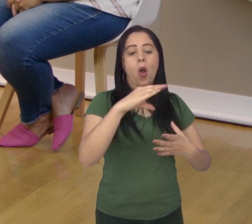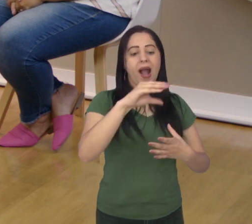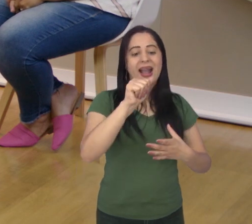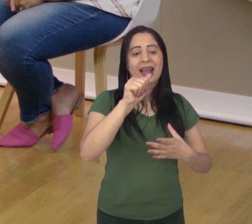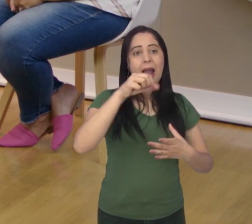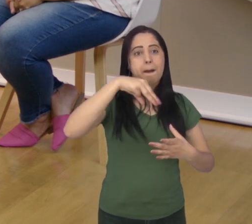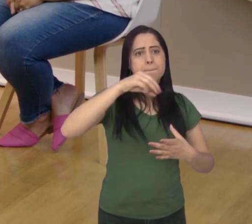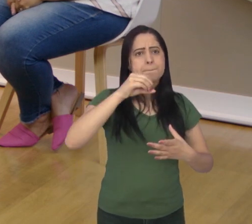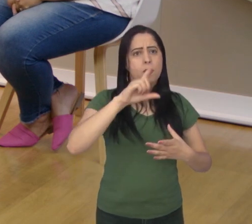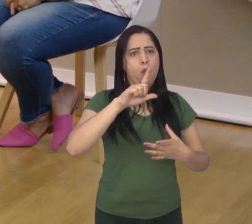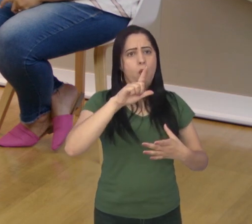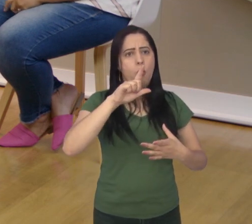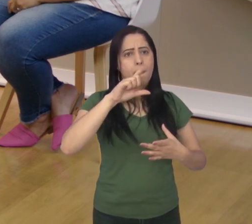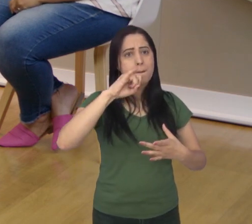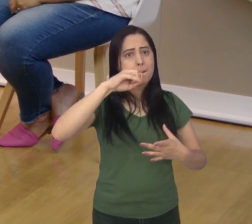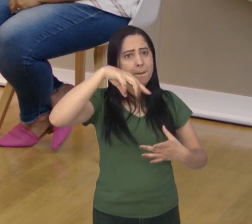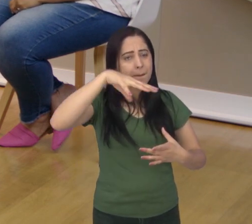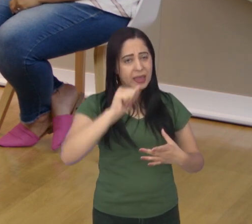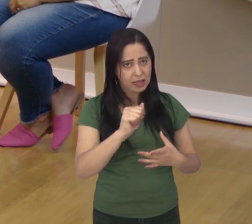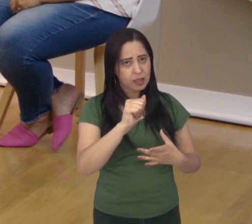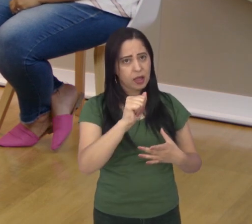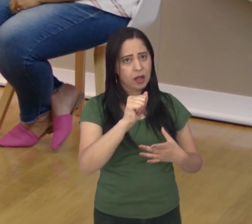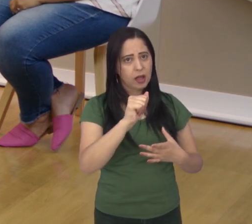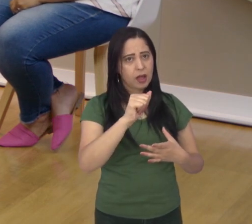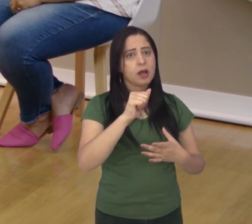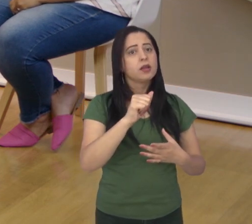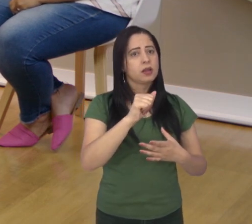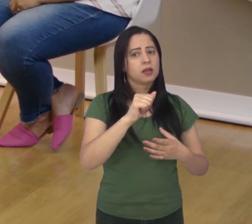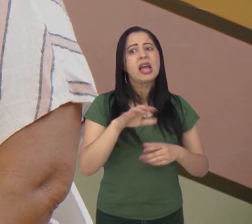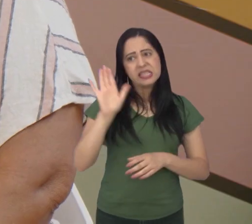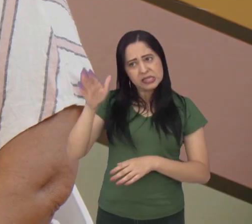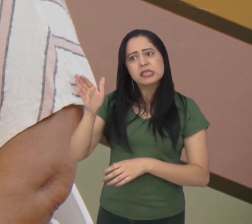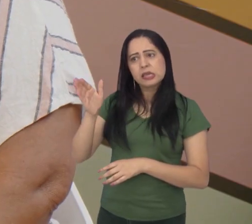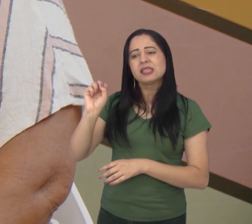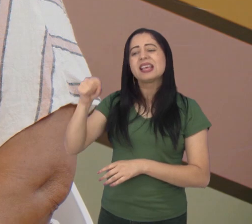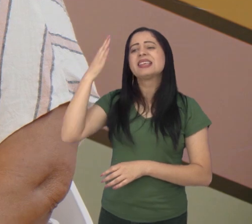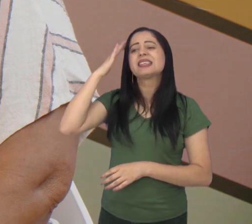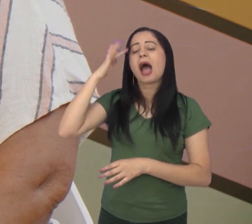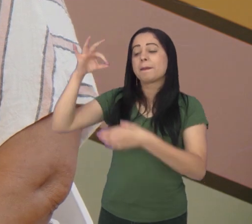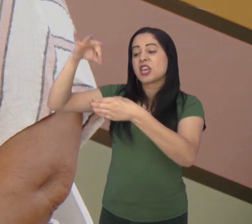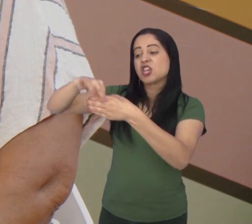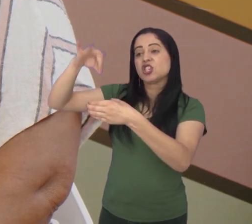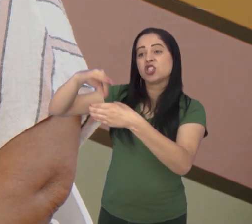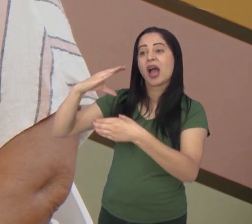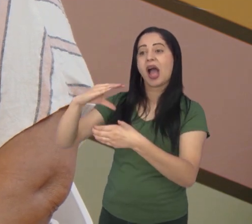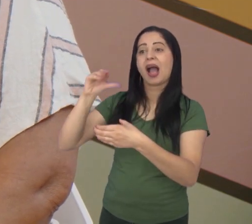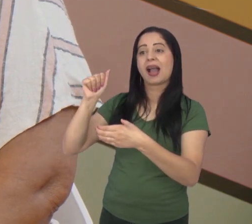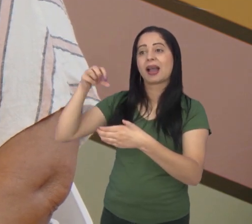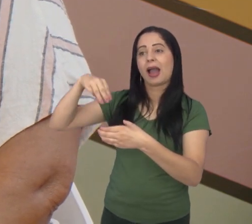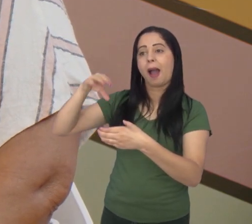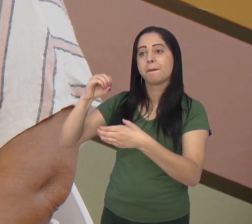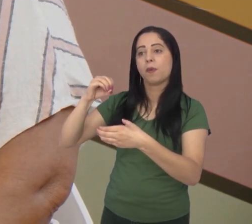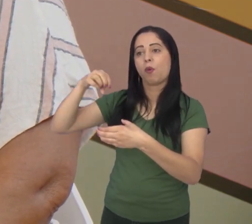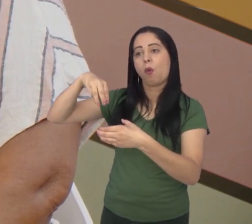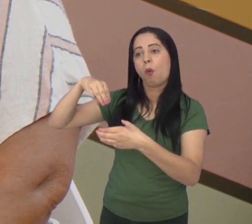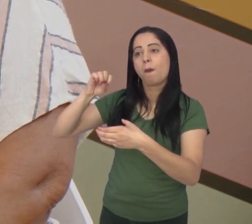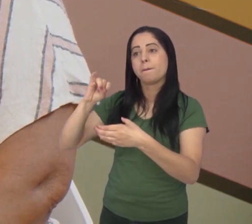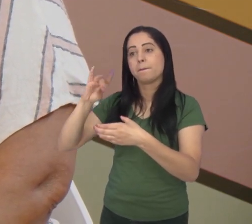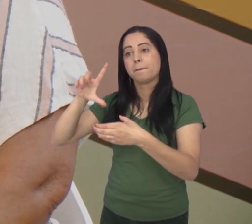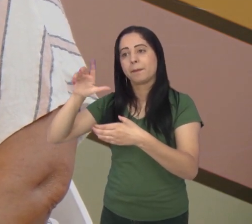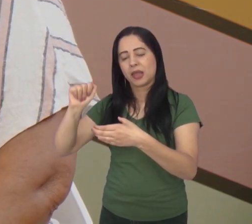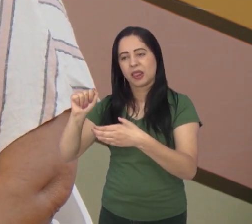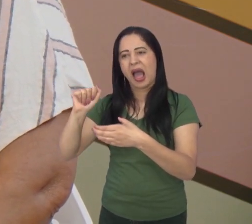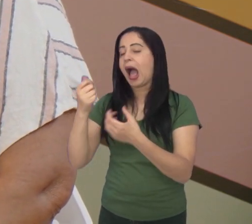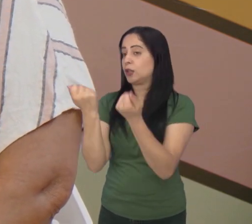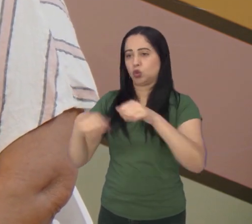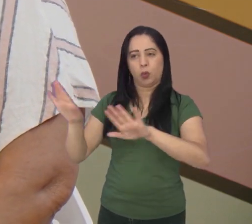camomila. Isso mesmo. Sabe aquela camomila? O que a gente usa no chá? Para fazer o chá. Para fazer o chá. A gente pega a camomila, deixa de molho, sem ferver,